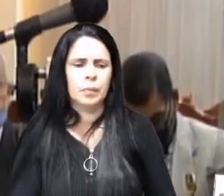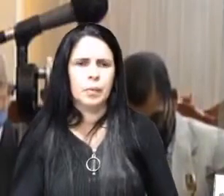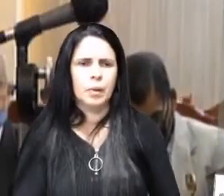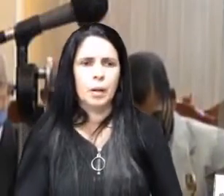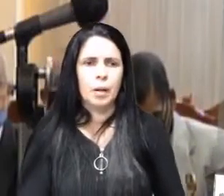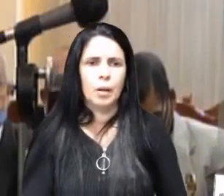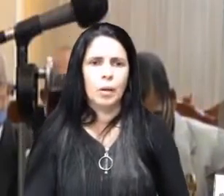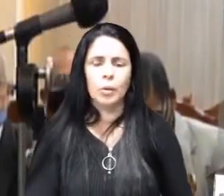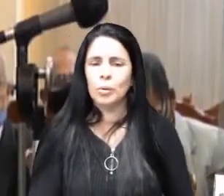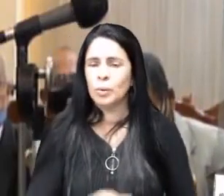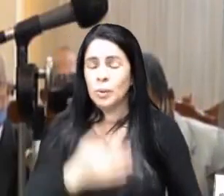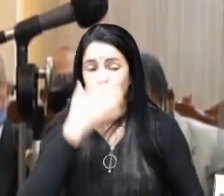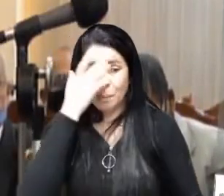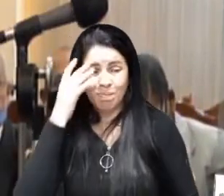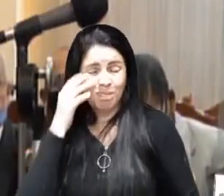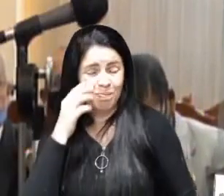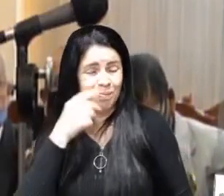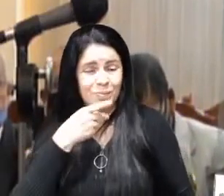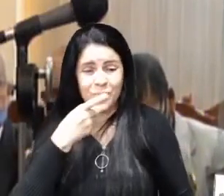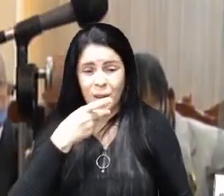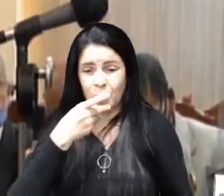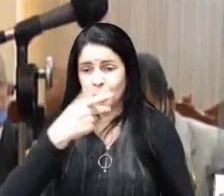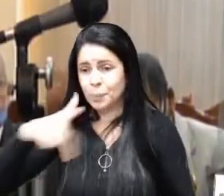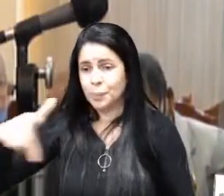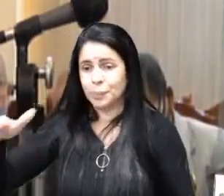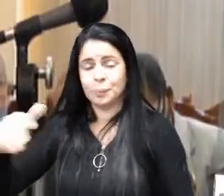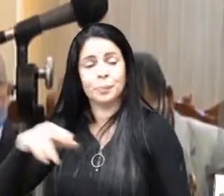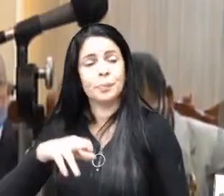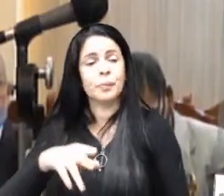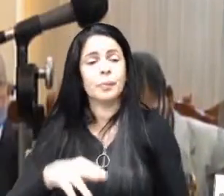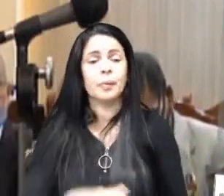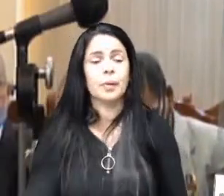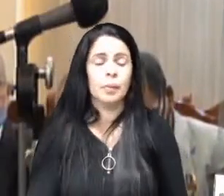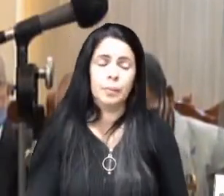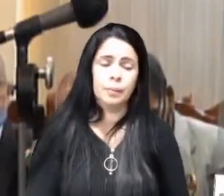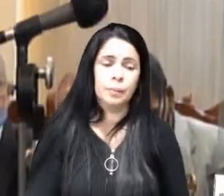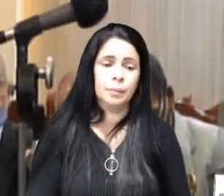Escandalizou, tornou público a nudez do pai. Versículo 23, então,